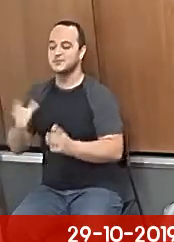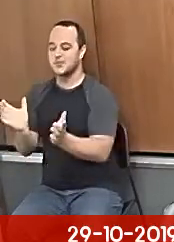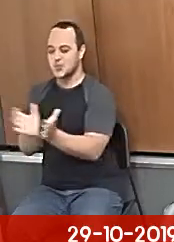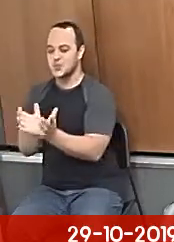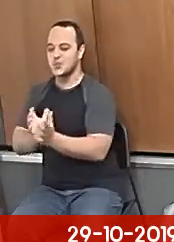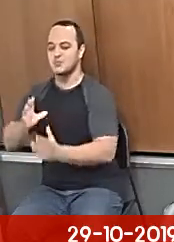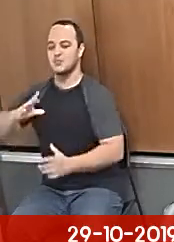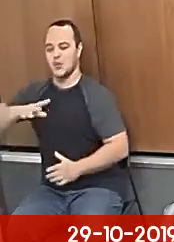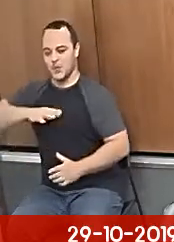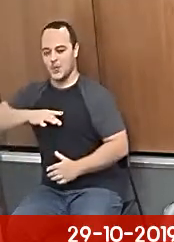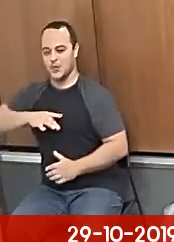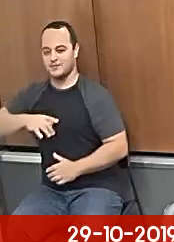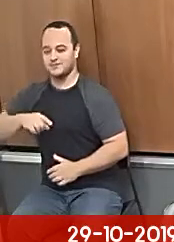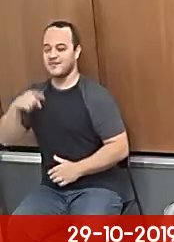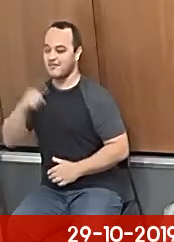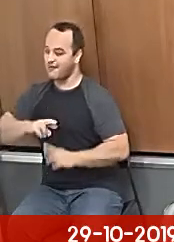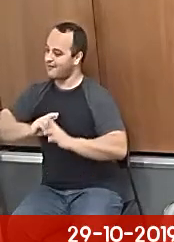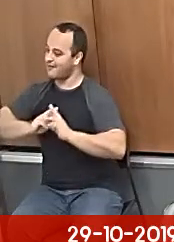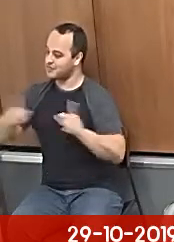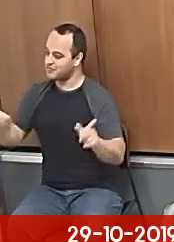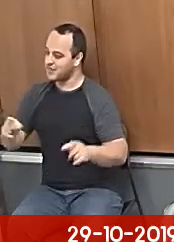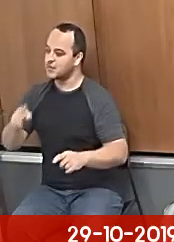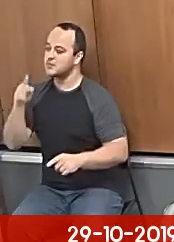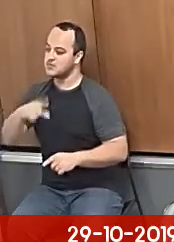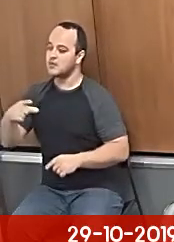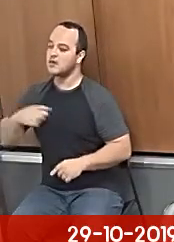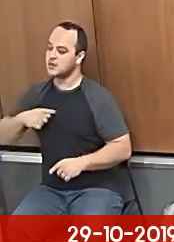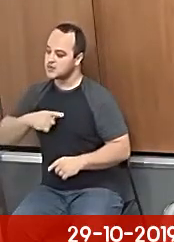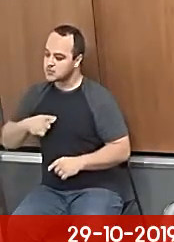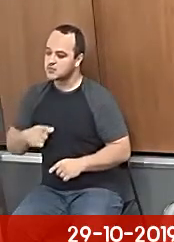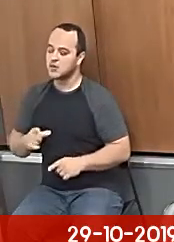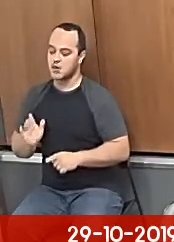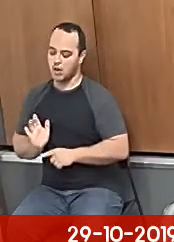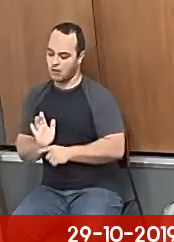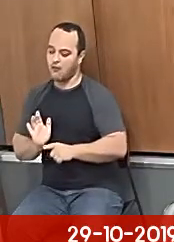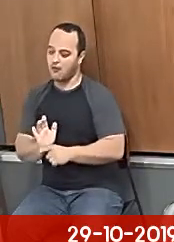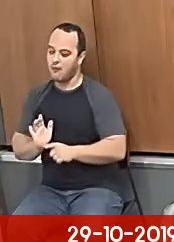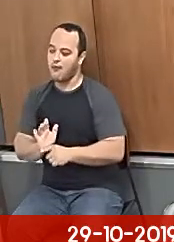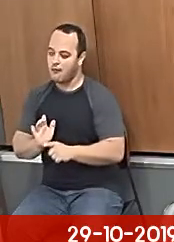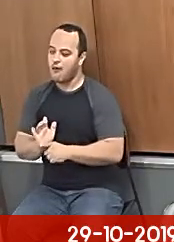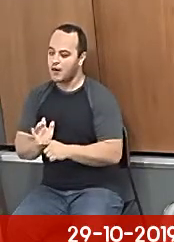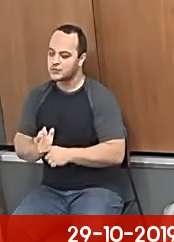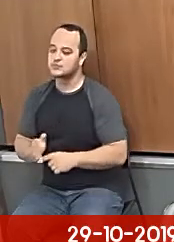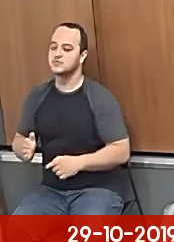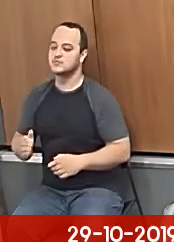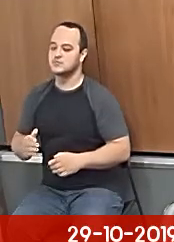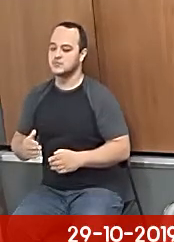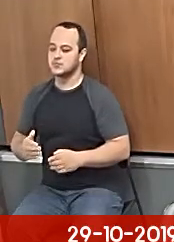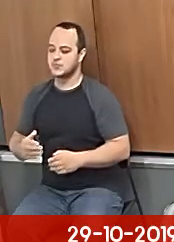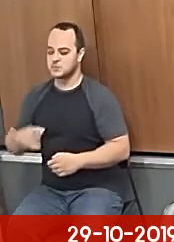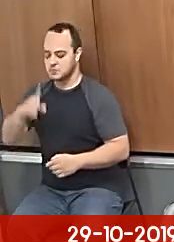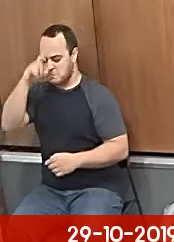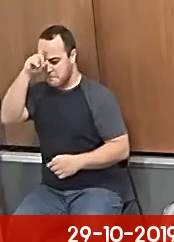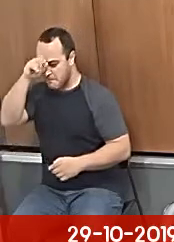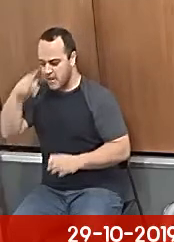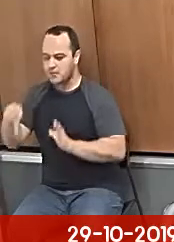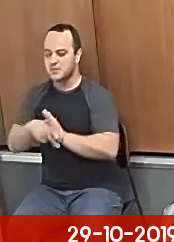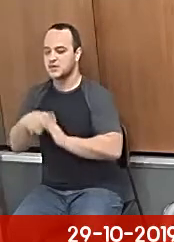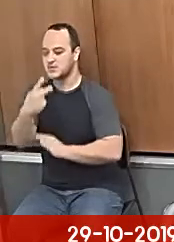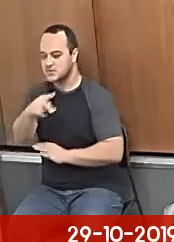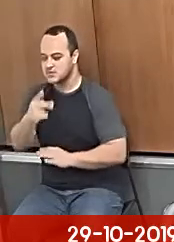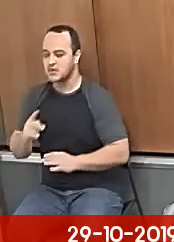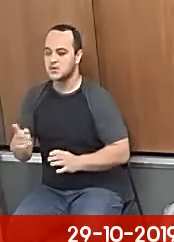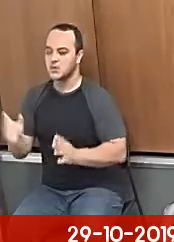toda a estrutura, fisioterapeuta, psicólogo, tem tudo que o clube dá, e aqui não tem. E